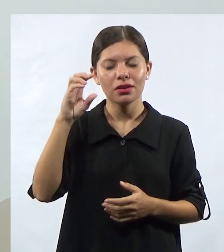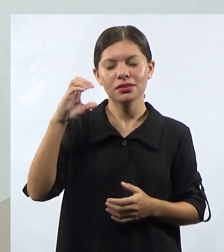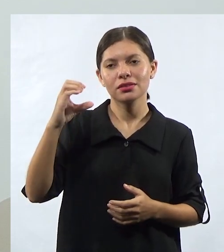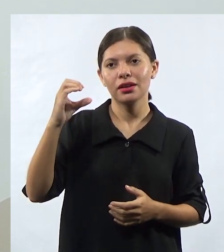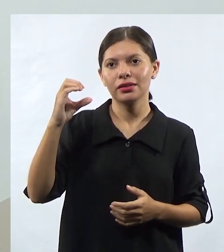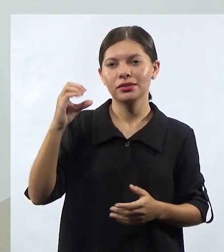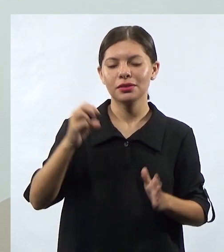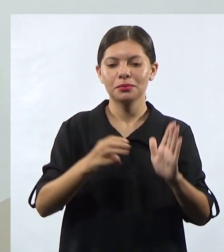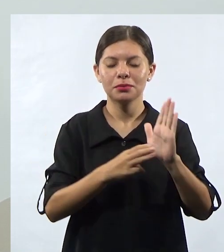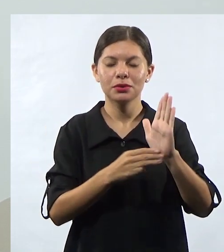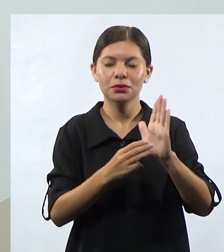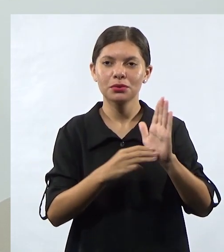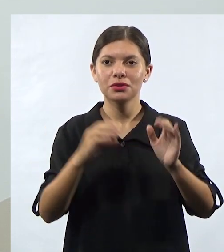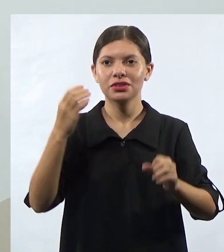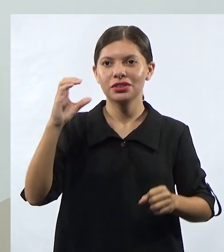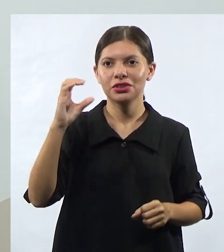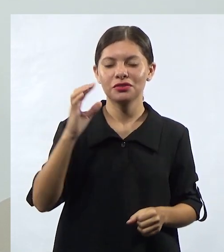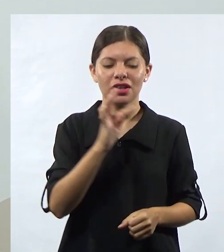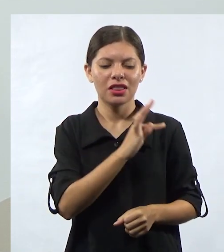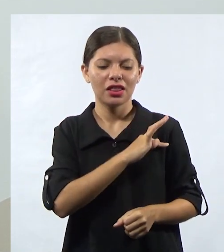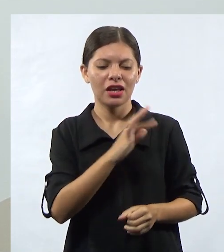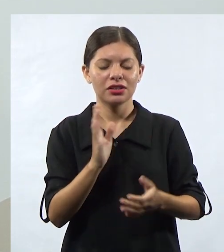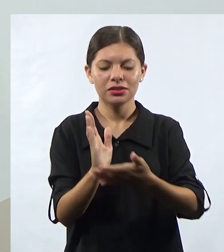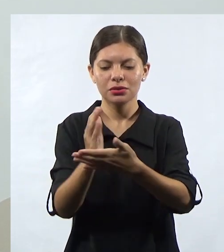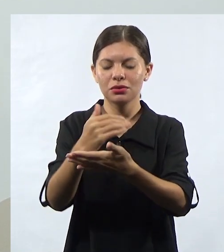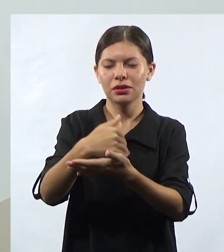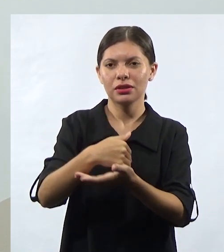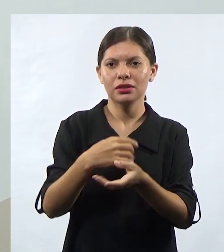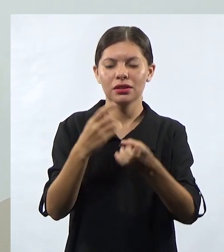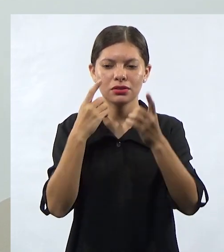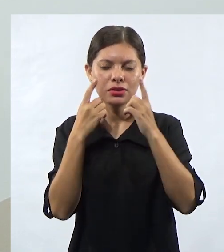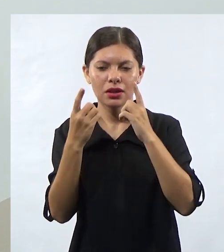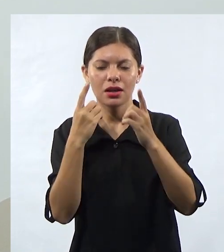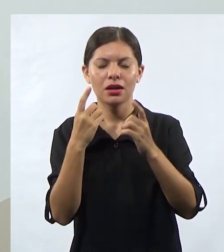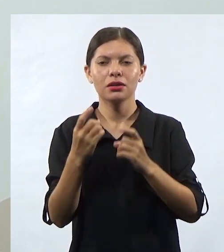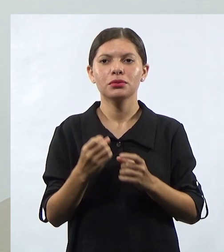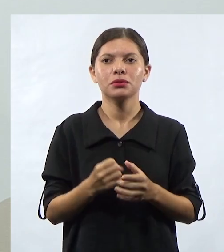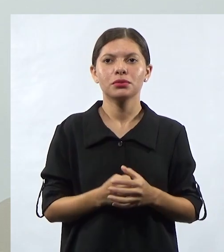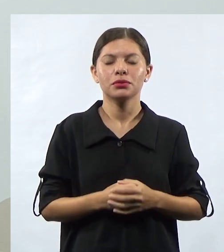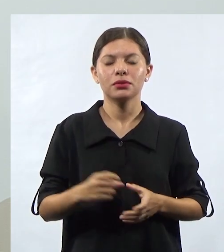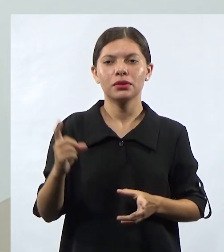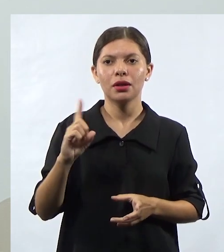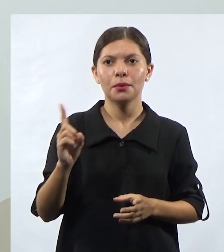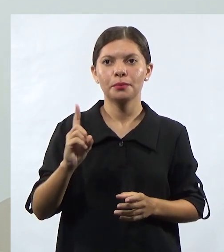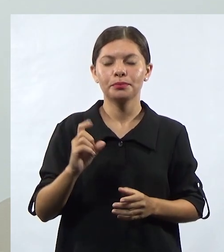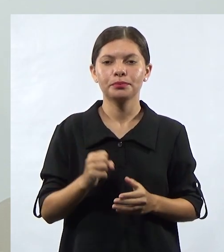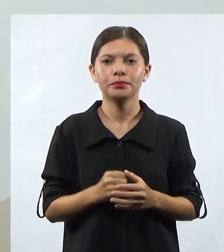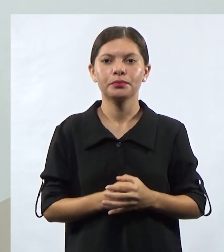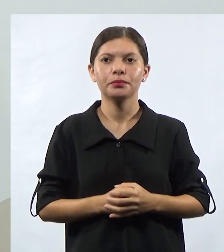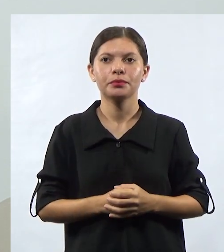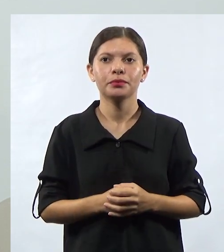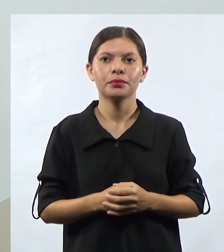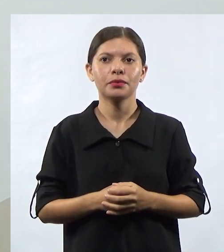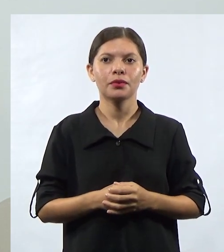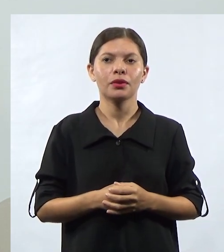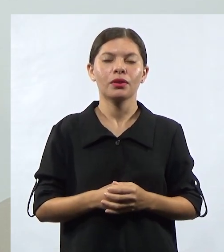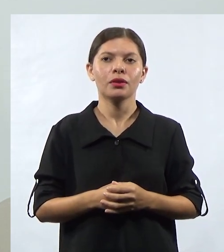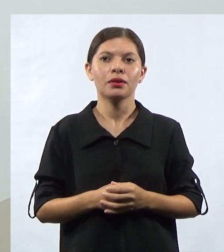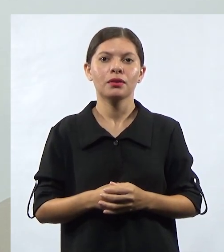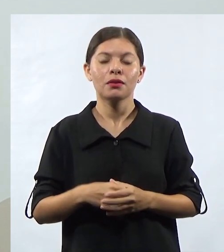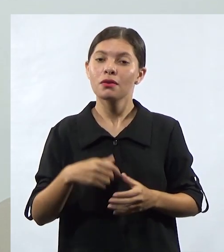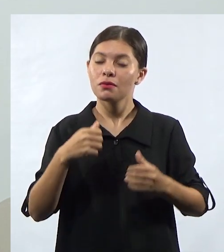metodologia científica, ele não é uma técnica de coleta de dados. Ele é uma estratégia, um instrumento que você pode usar